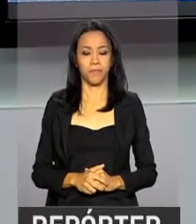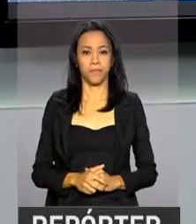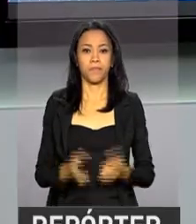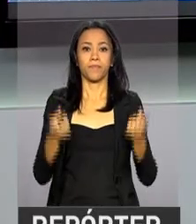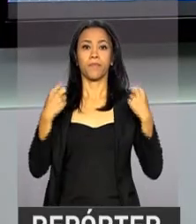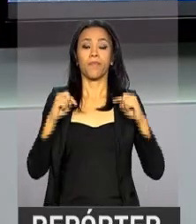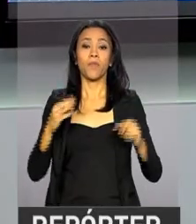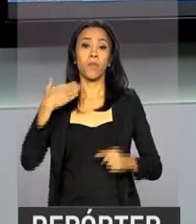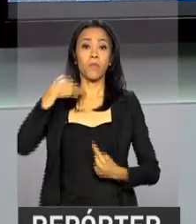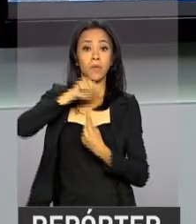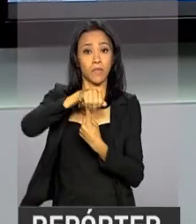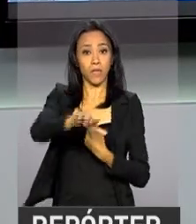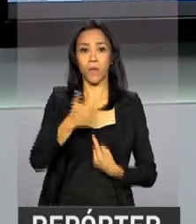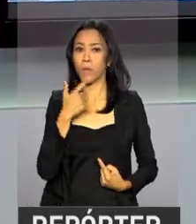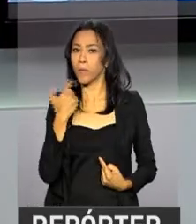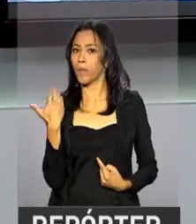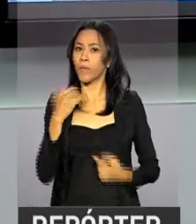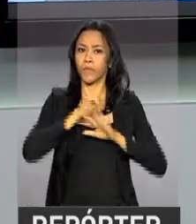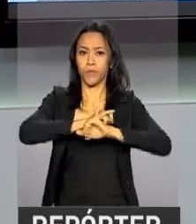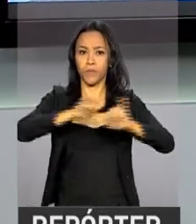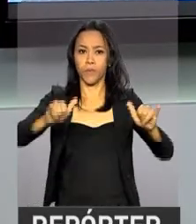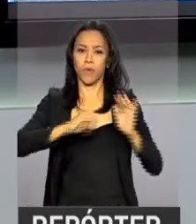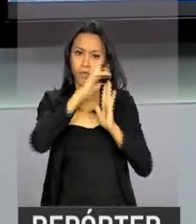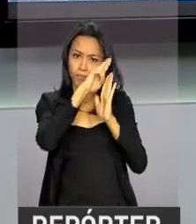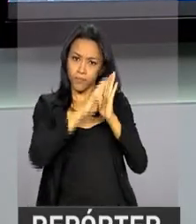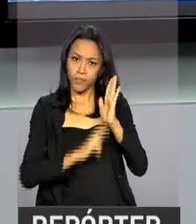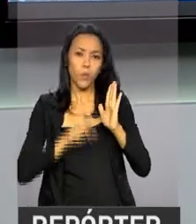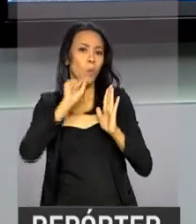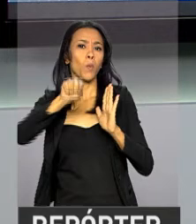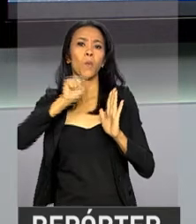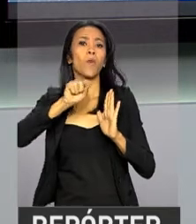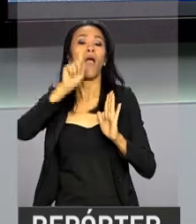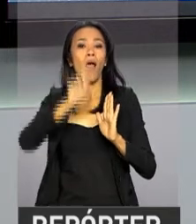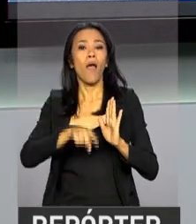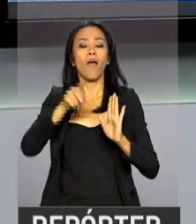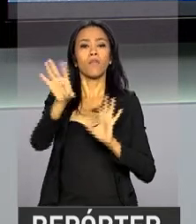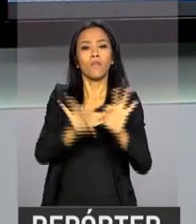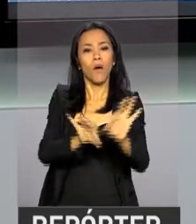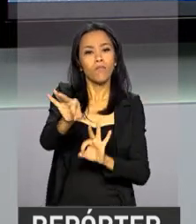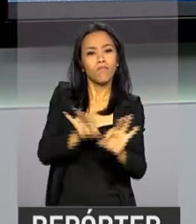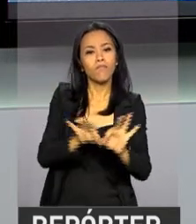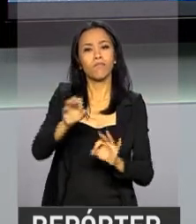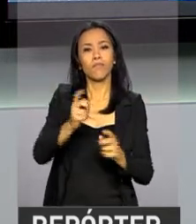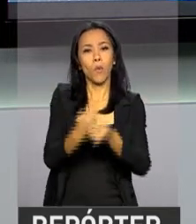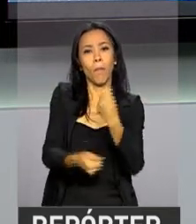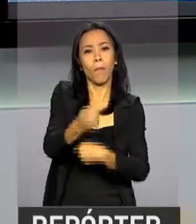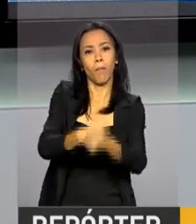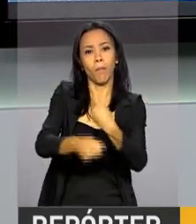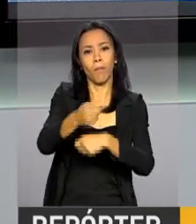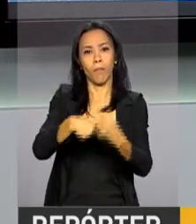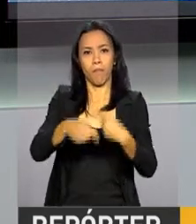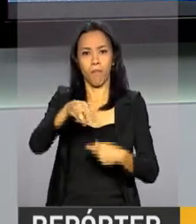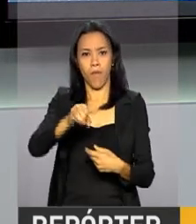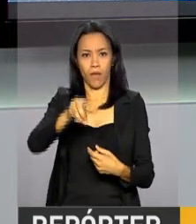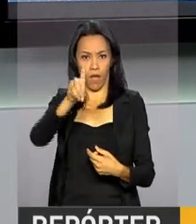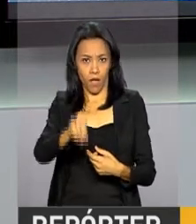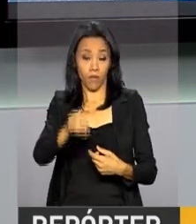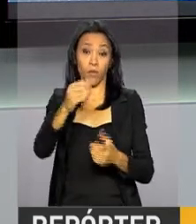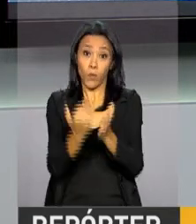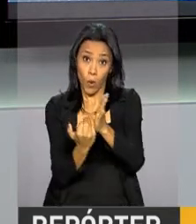o banco central divulgou há pouco o boletim focus com as projeções do mercado financeiro a projeção de crescimento da economia